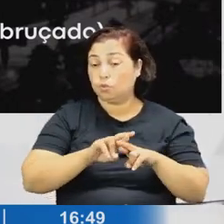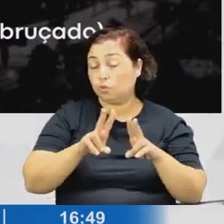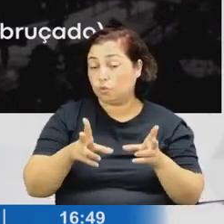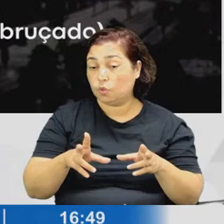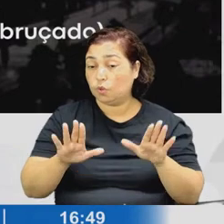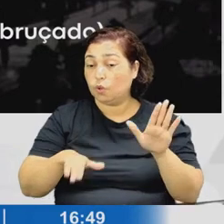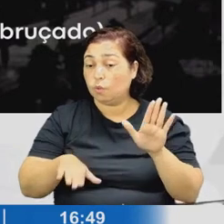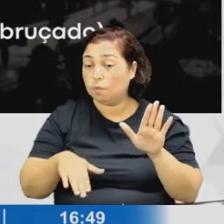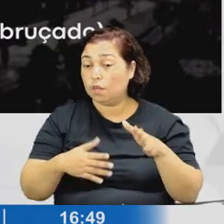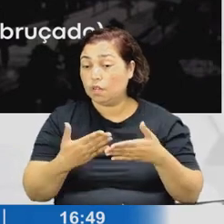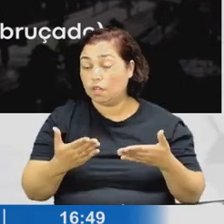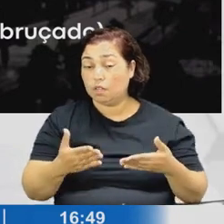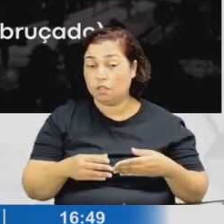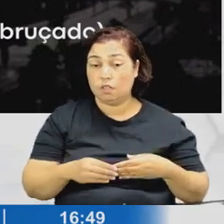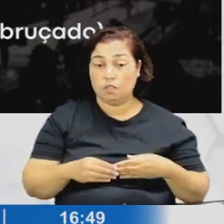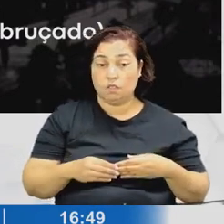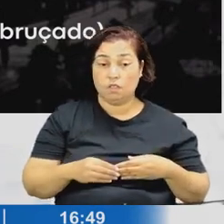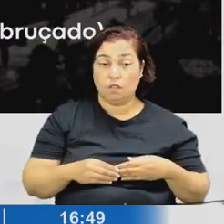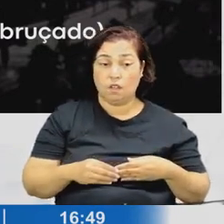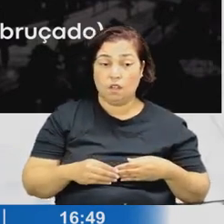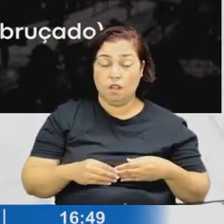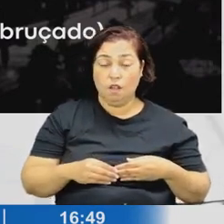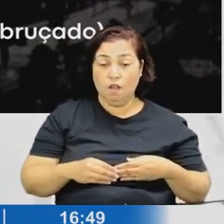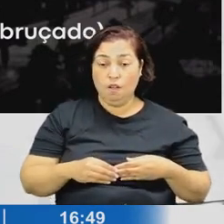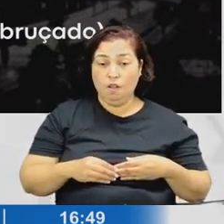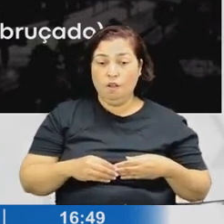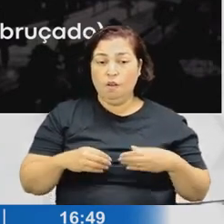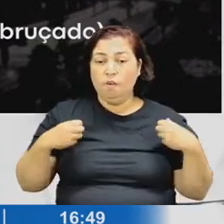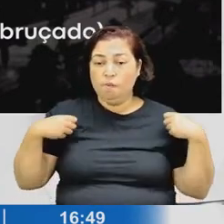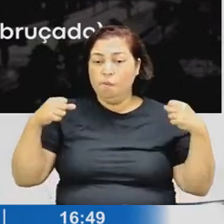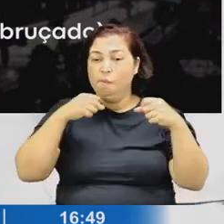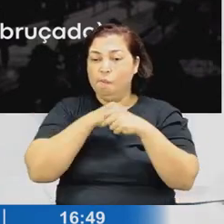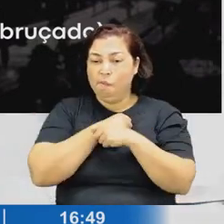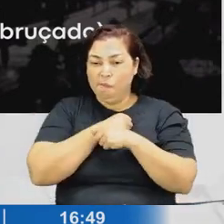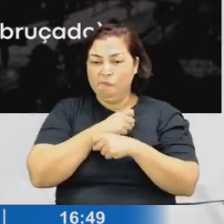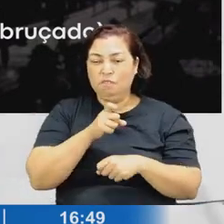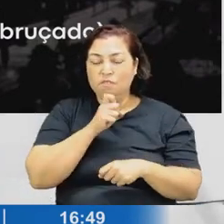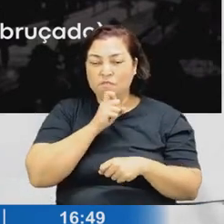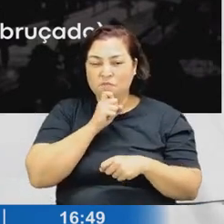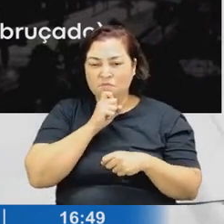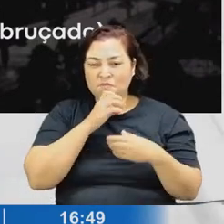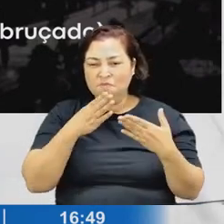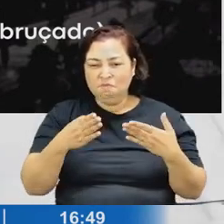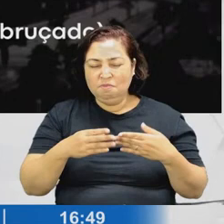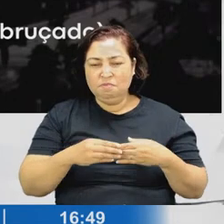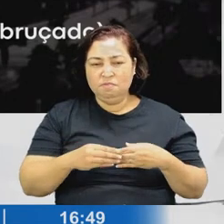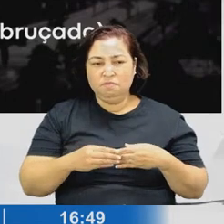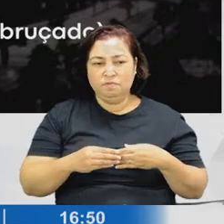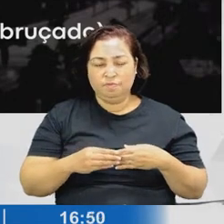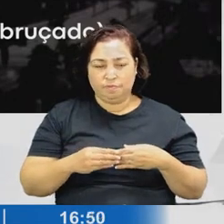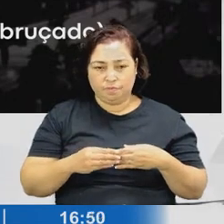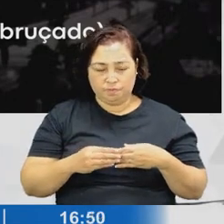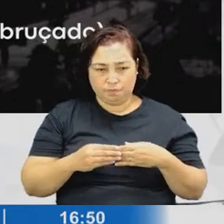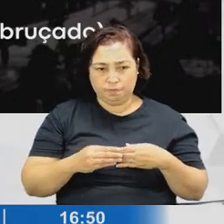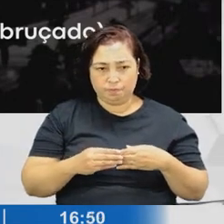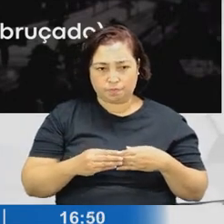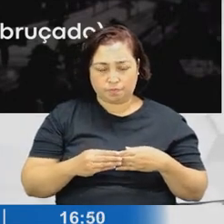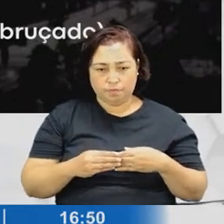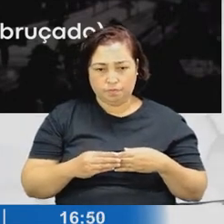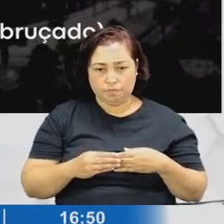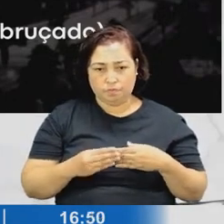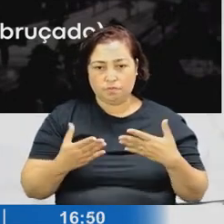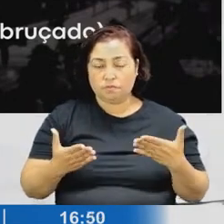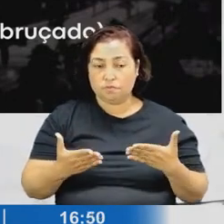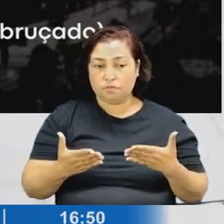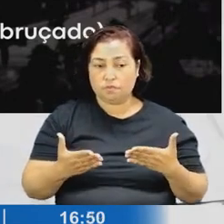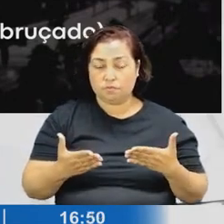do pescador ele tava com uma uma jaqueta de frio no na captura do Bin Laden ele tava com uma aquela jaqueta de crise